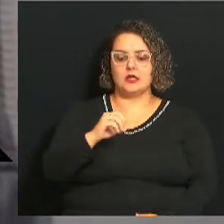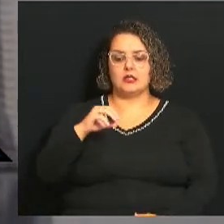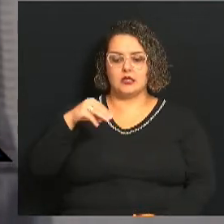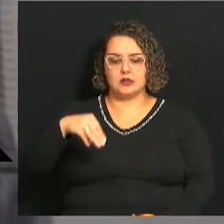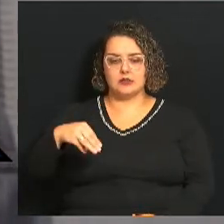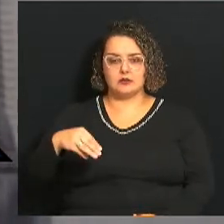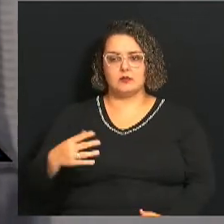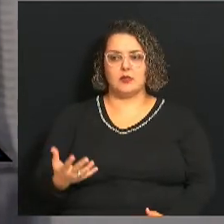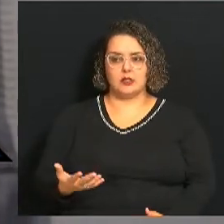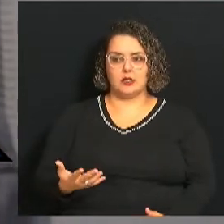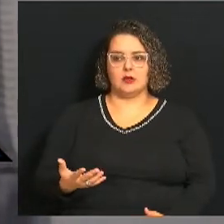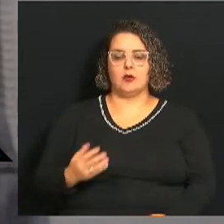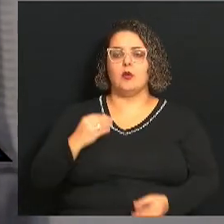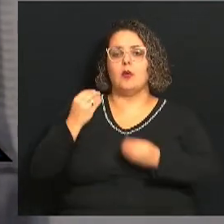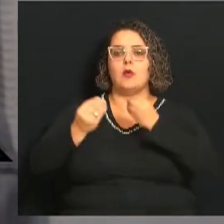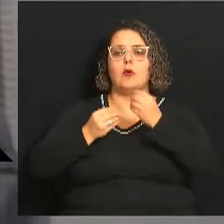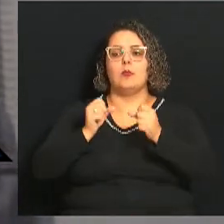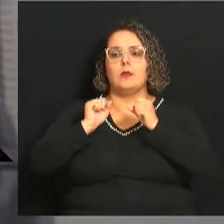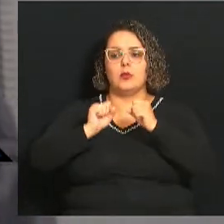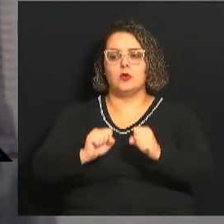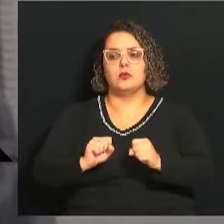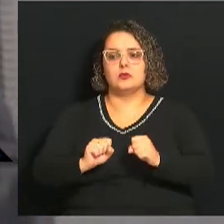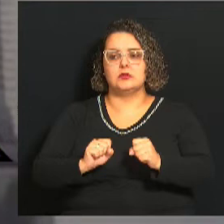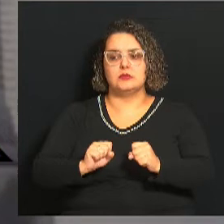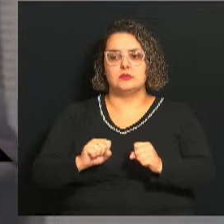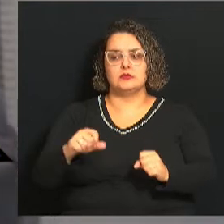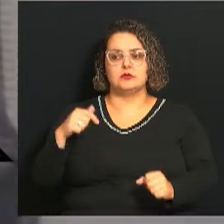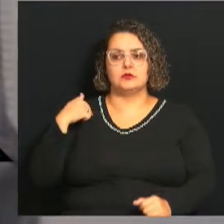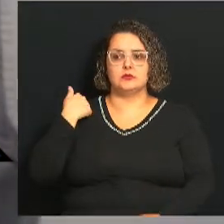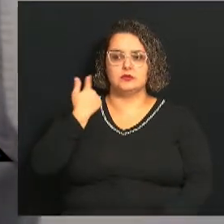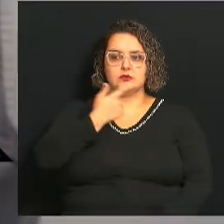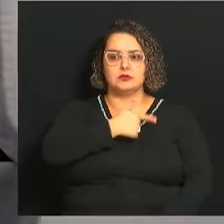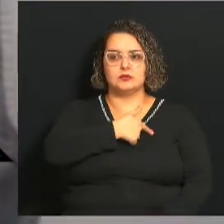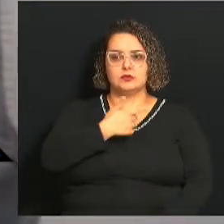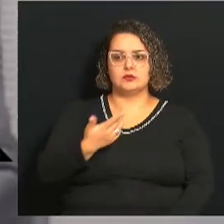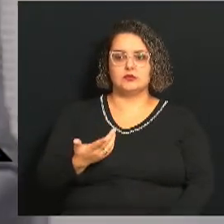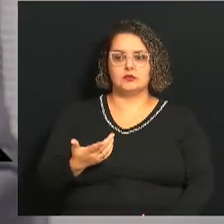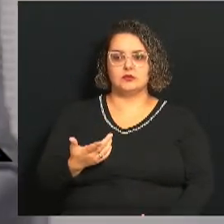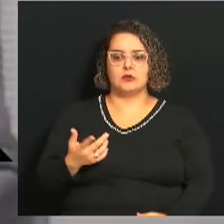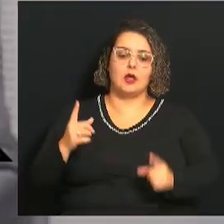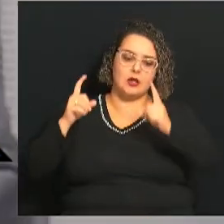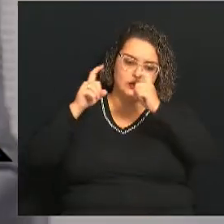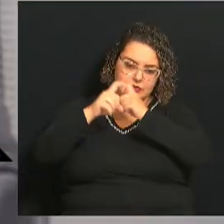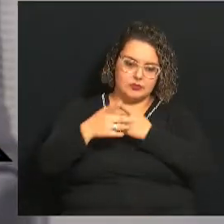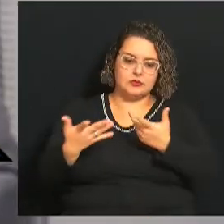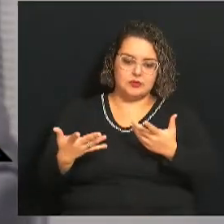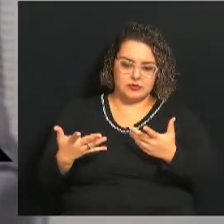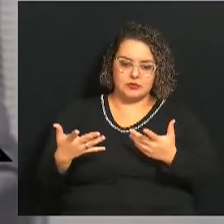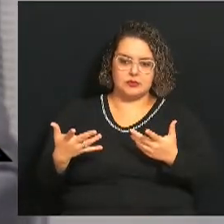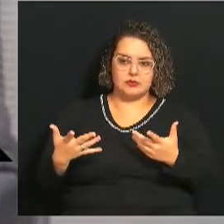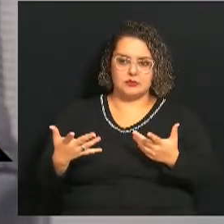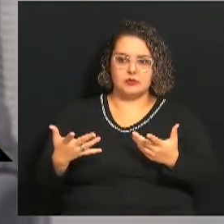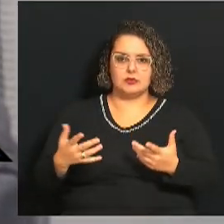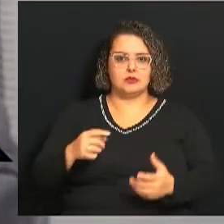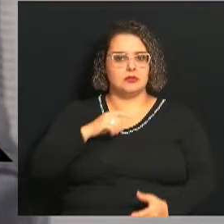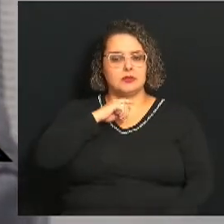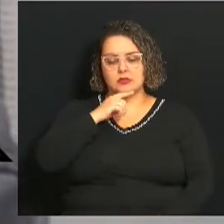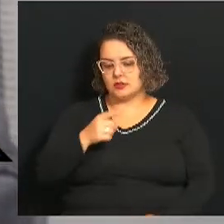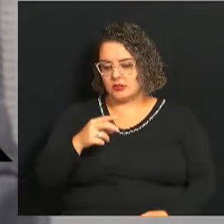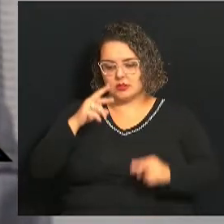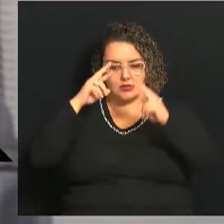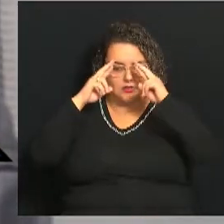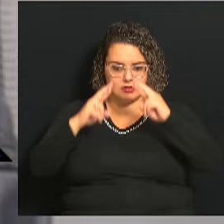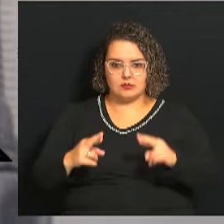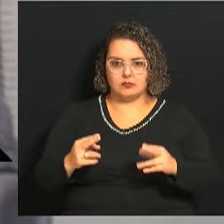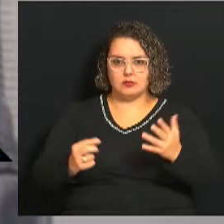Como seria possível a gente sabe que é complicada essa situação, né? Ninguém respeita esse